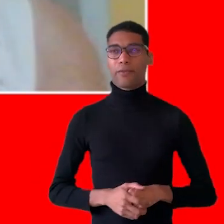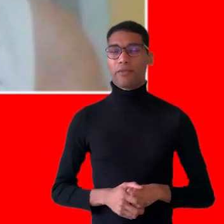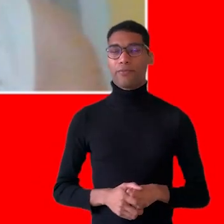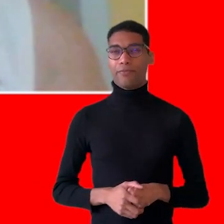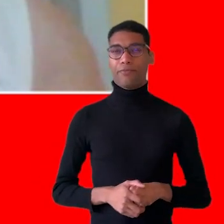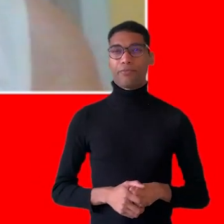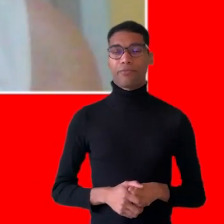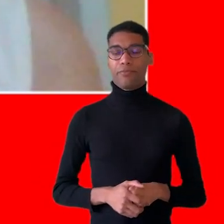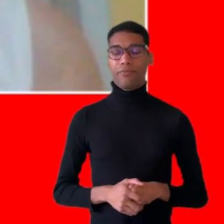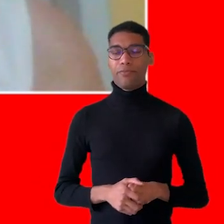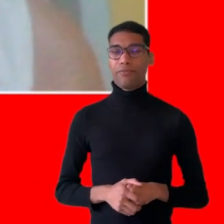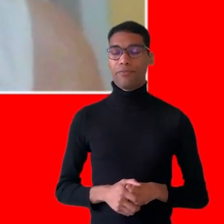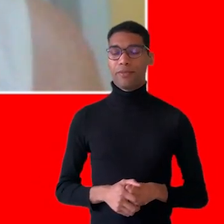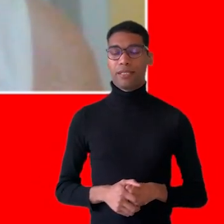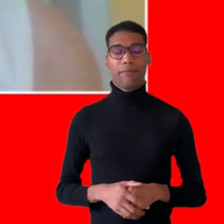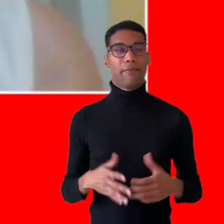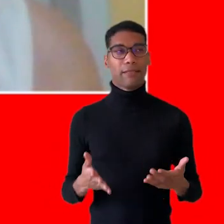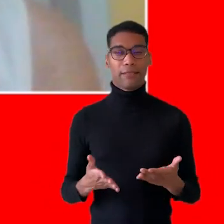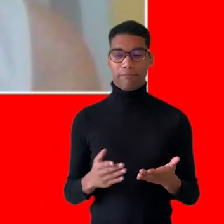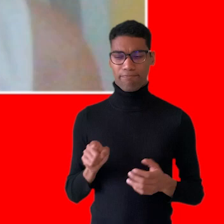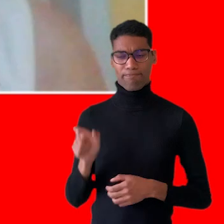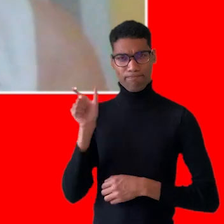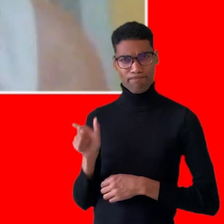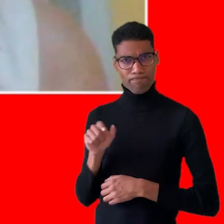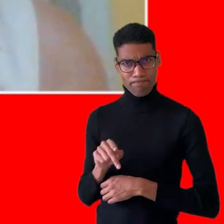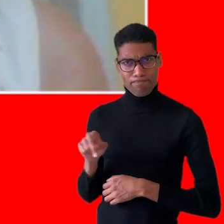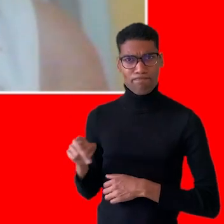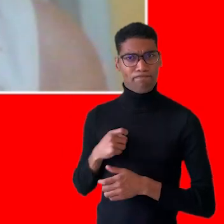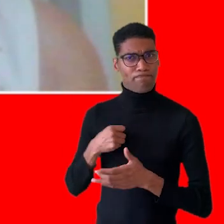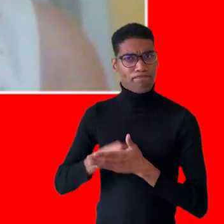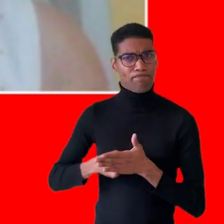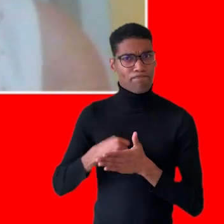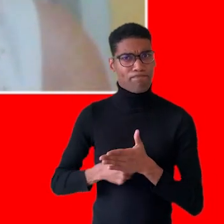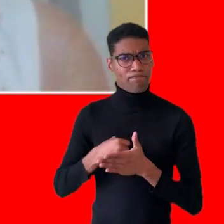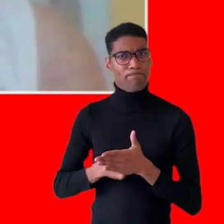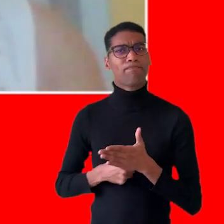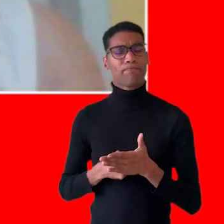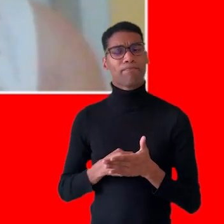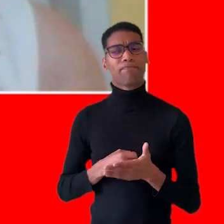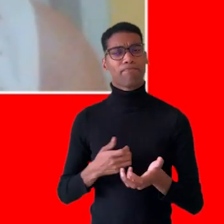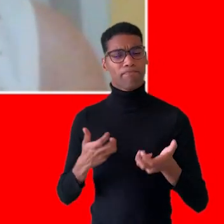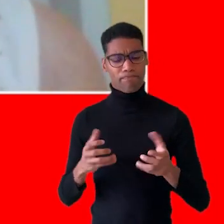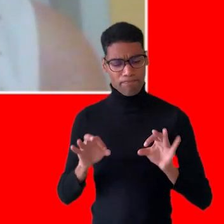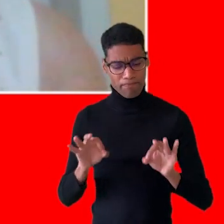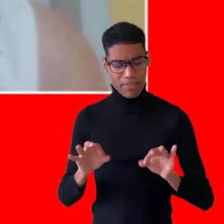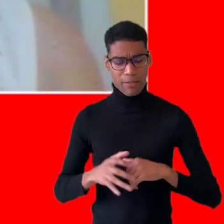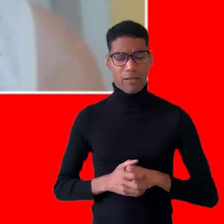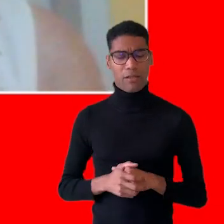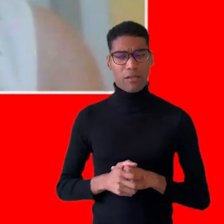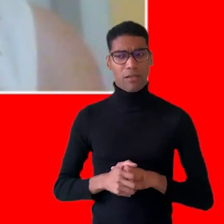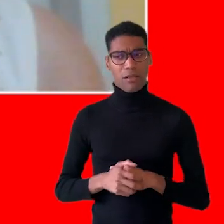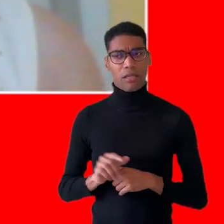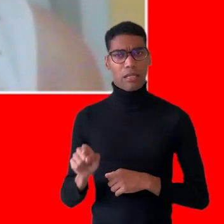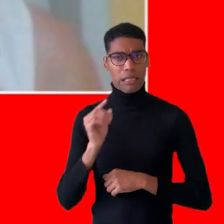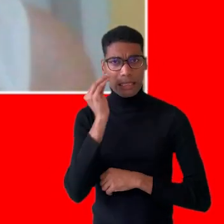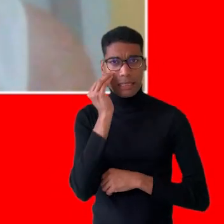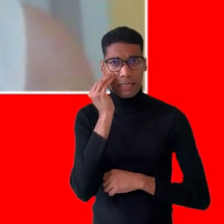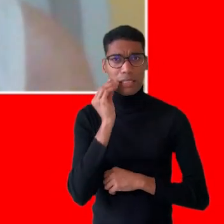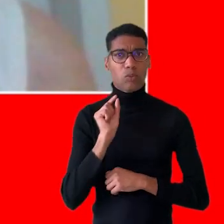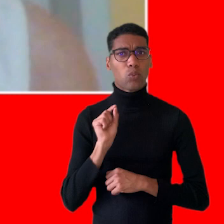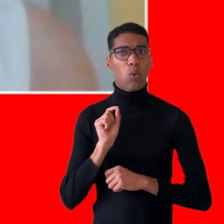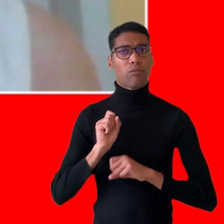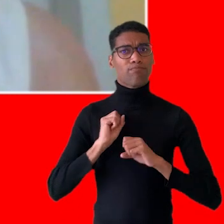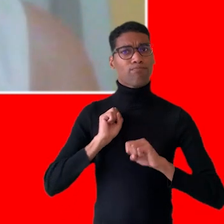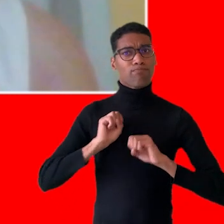E que já na verdade, é uma lutadora, é uma professora, né, que resiste mesmo, que tenta colocar o ensino